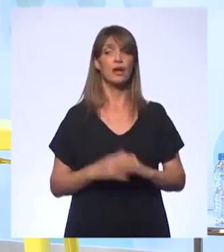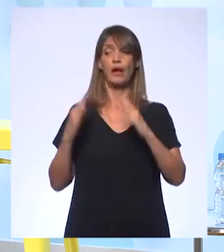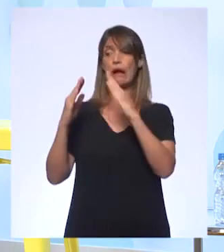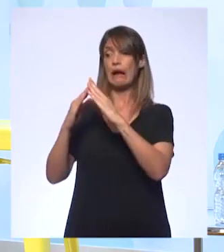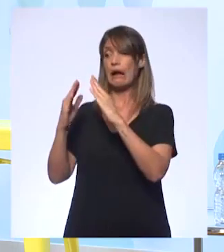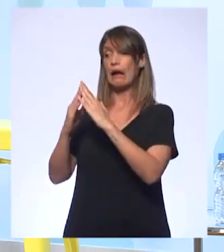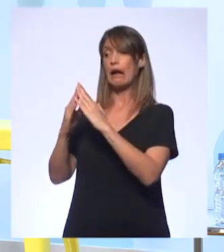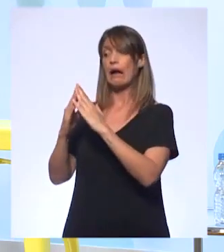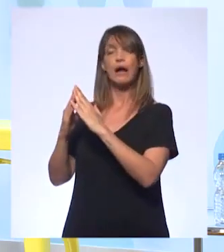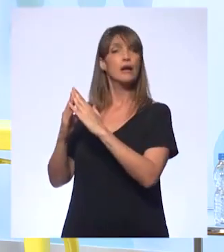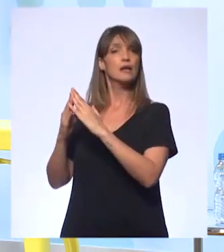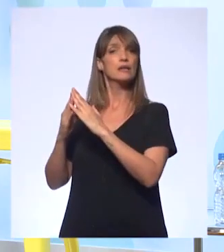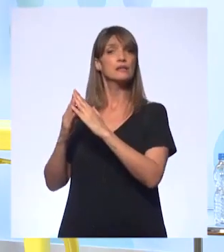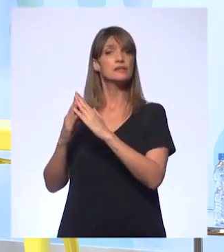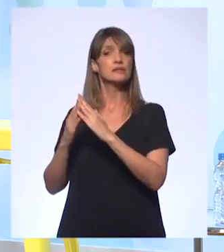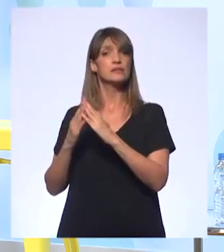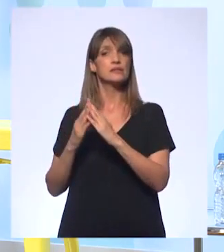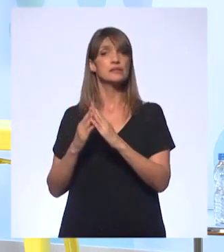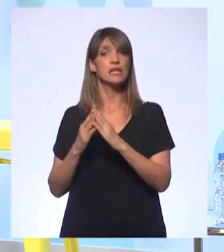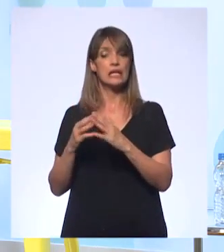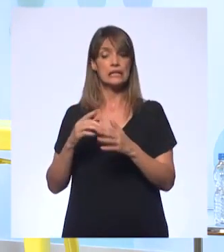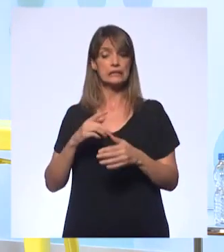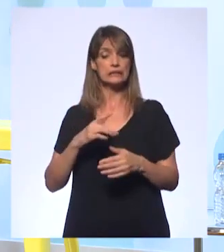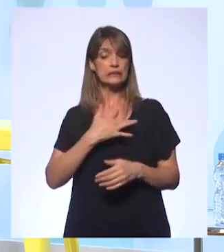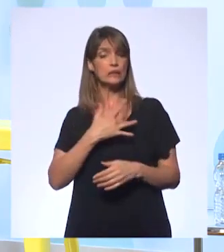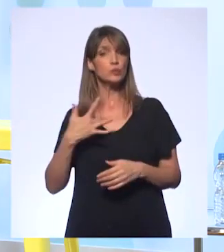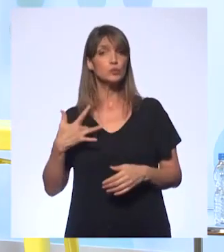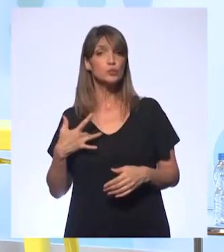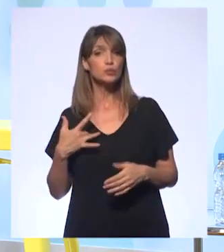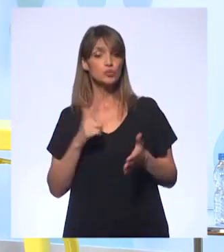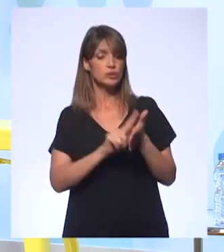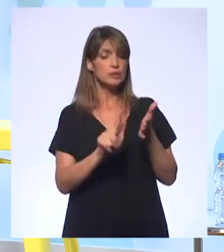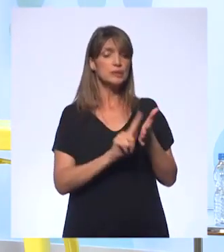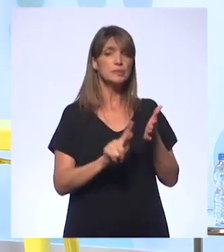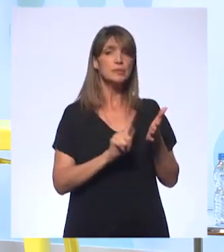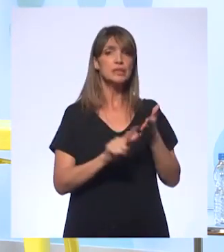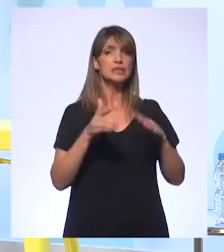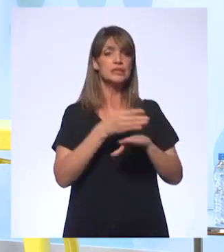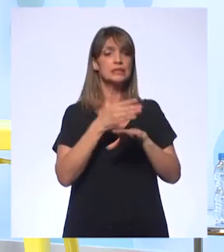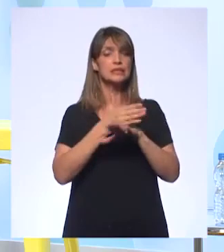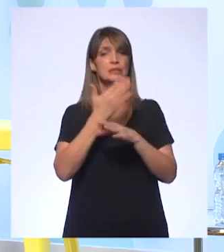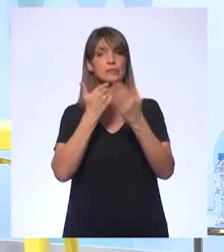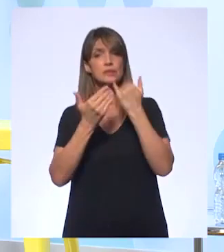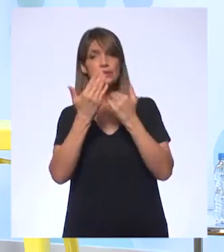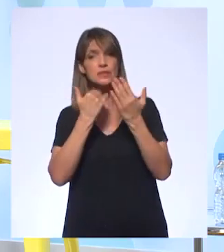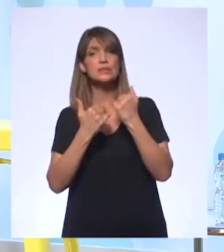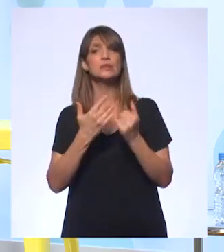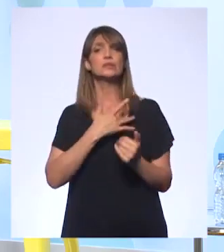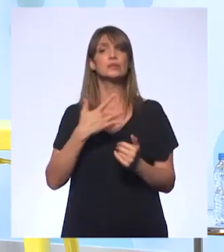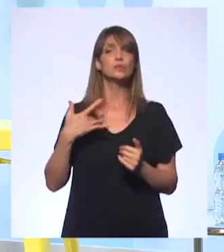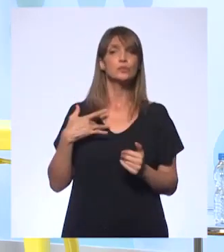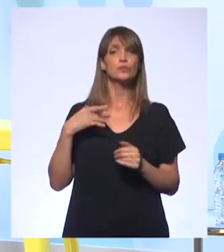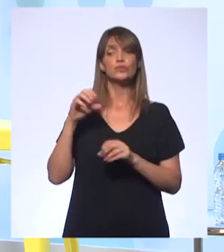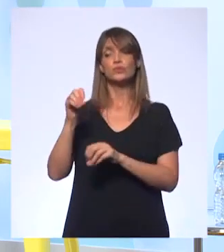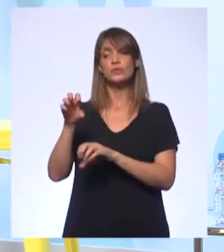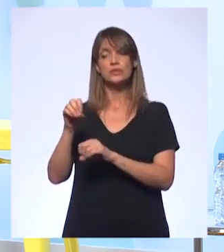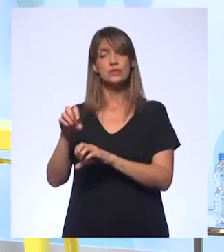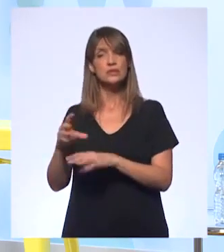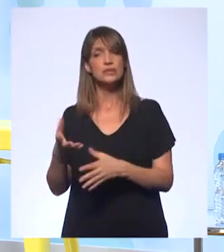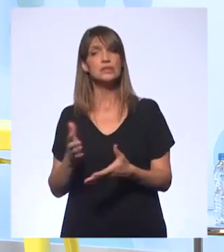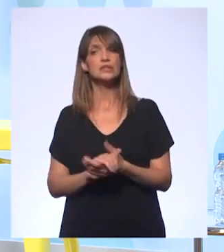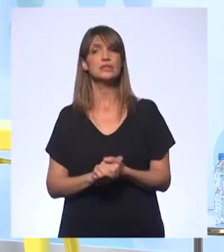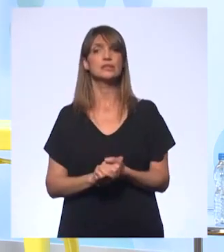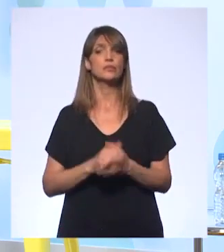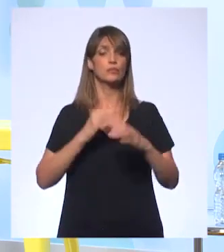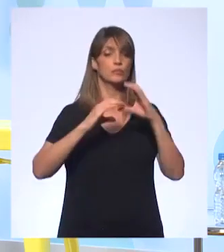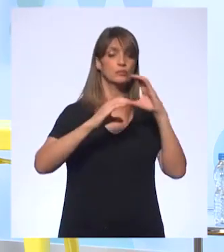morando, as situações de saneamento básico, o acesso à alimentação, o acesso à saúde, à educação, né, aos meios